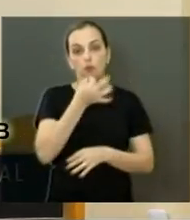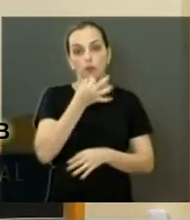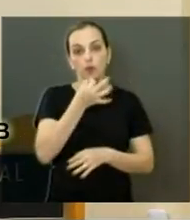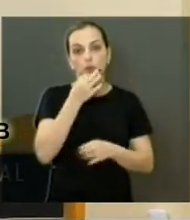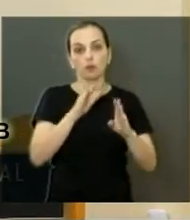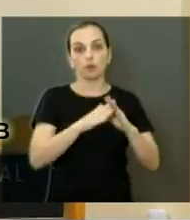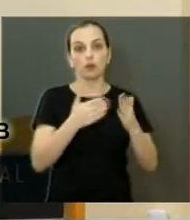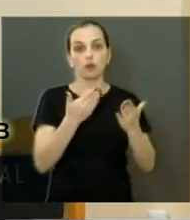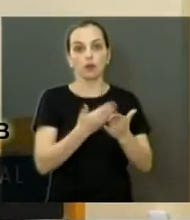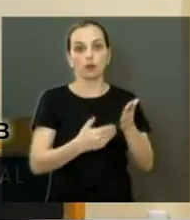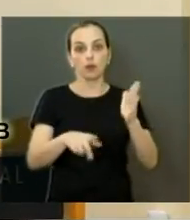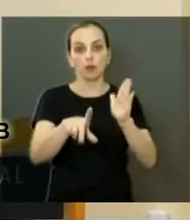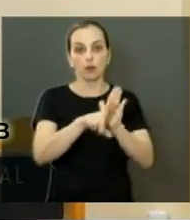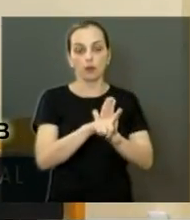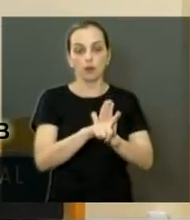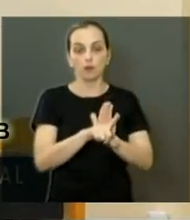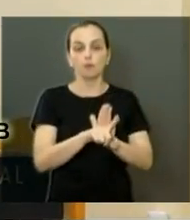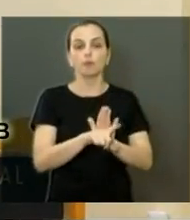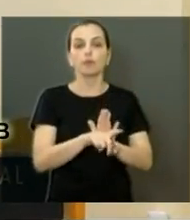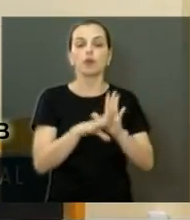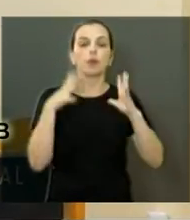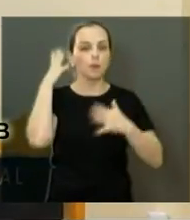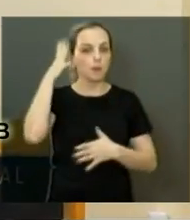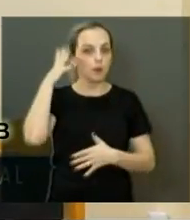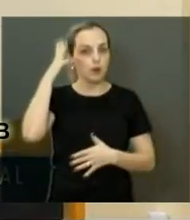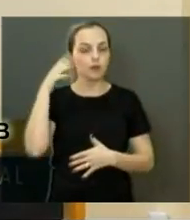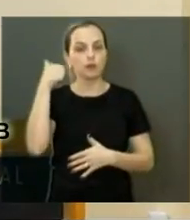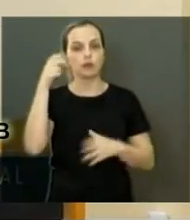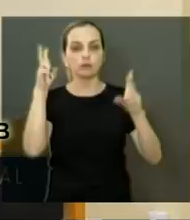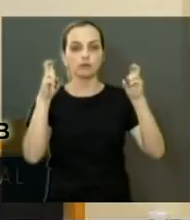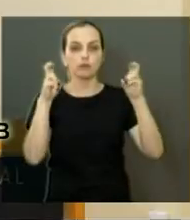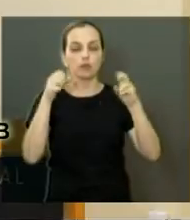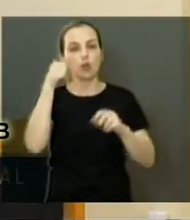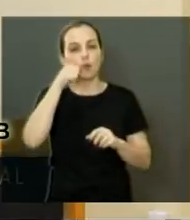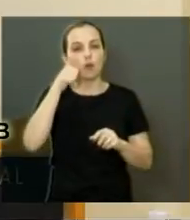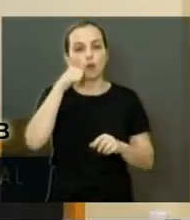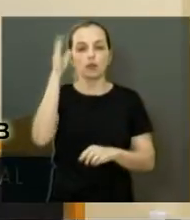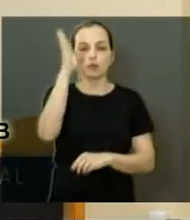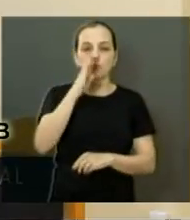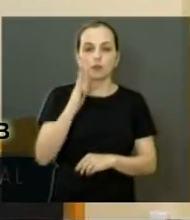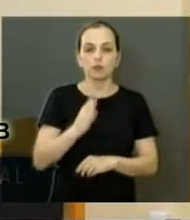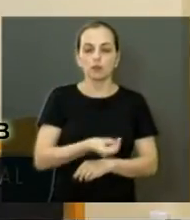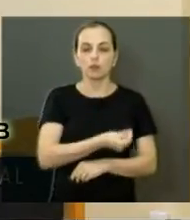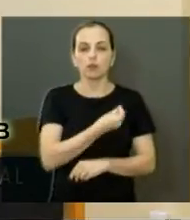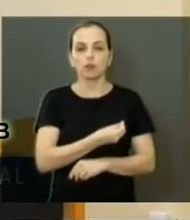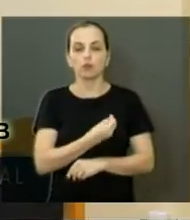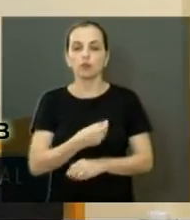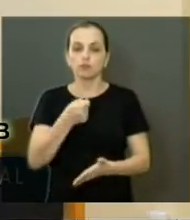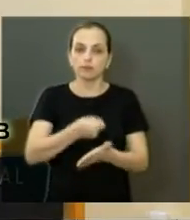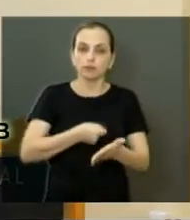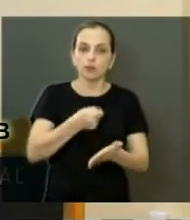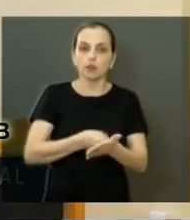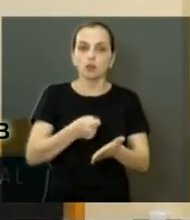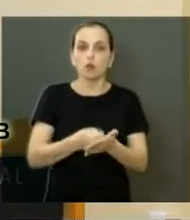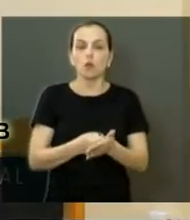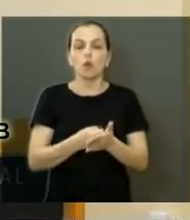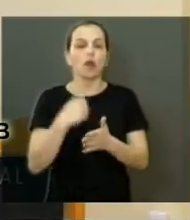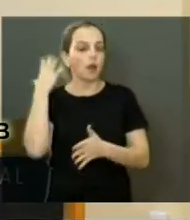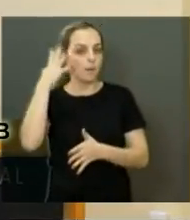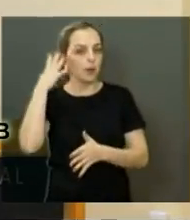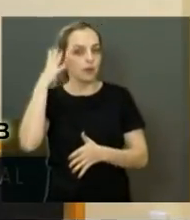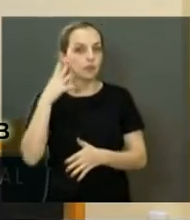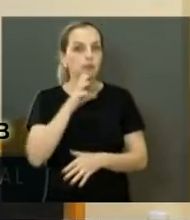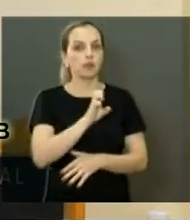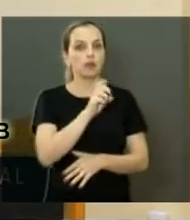Escola do Legislativo, que é a palestra Mulheres Brasileiras, Vidas e Lutas, uma palestra ministrada pela Edna Martins, que é